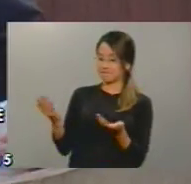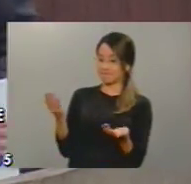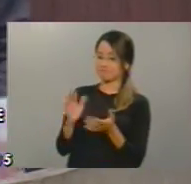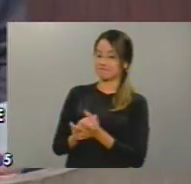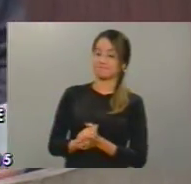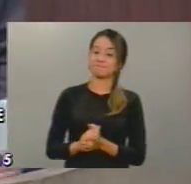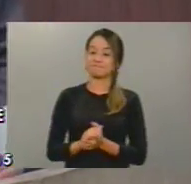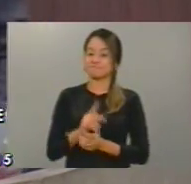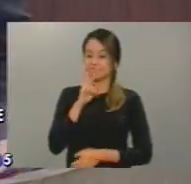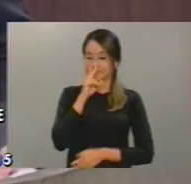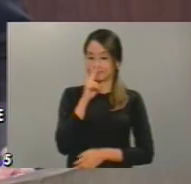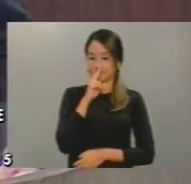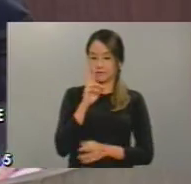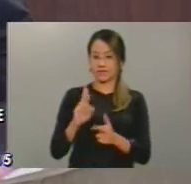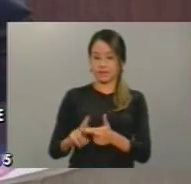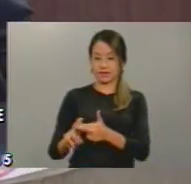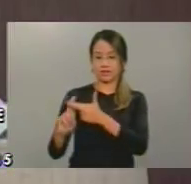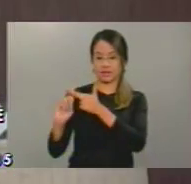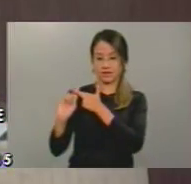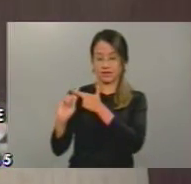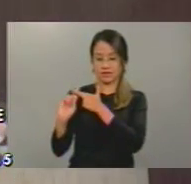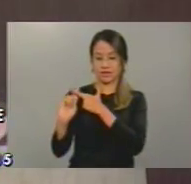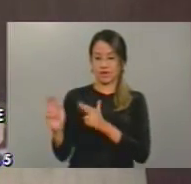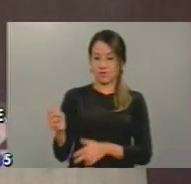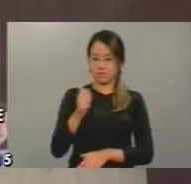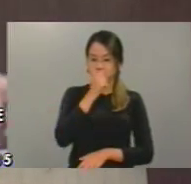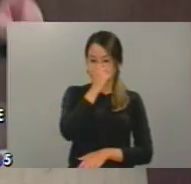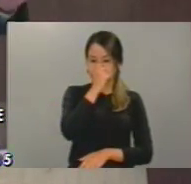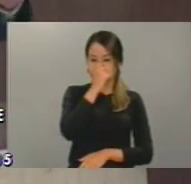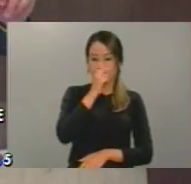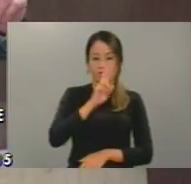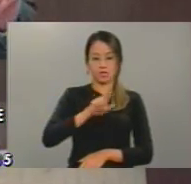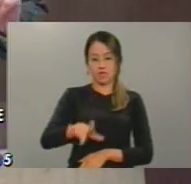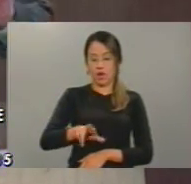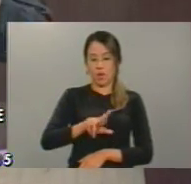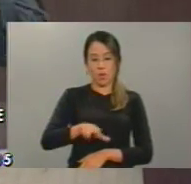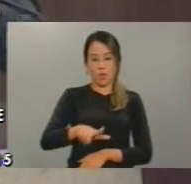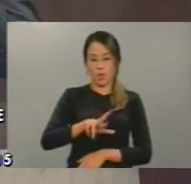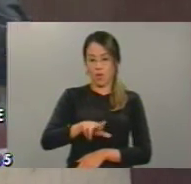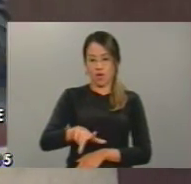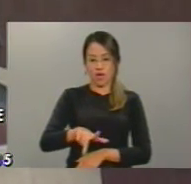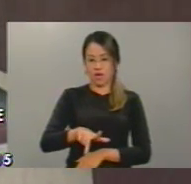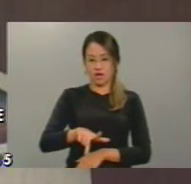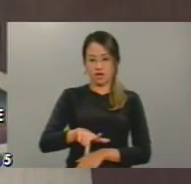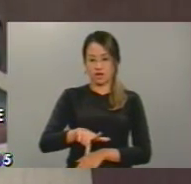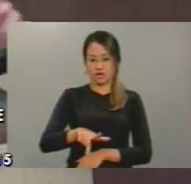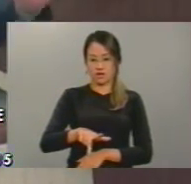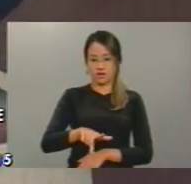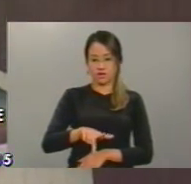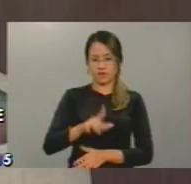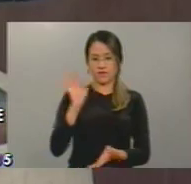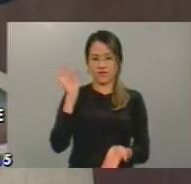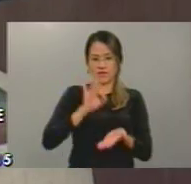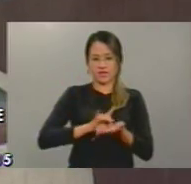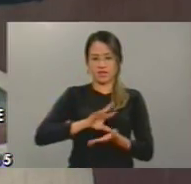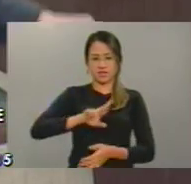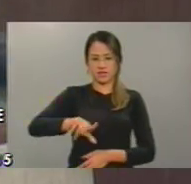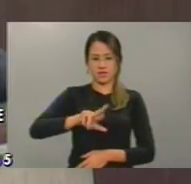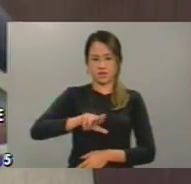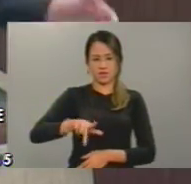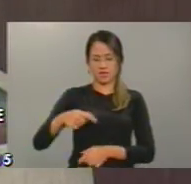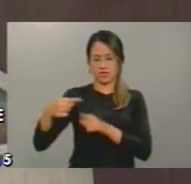sobremaneira a responsabilidade à superlotação, ela não é completamente verdadeira, e aqui temos